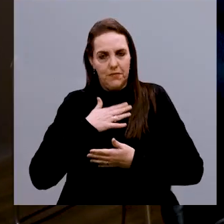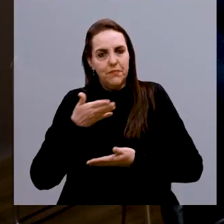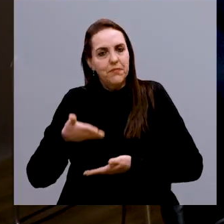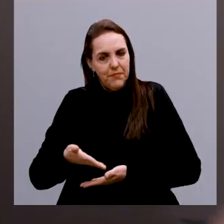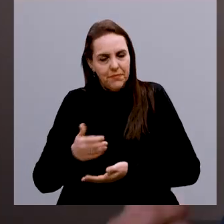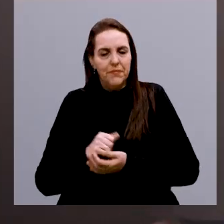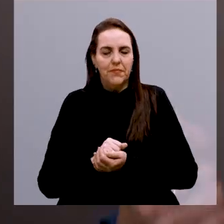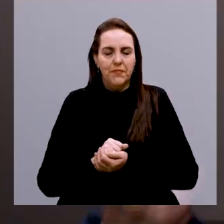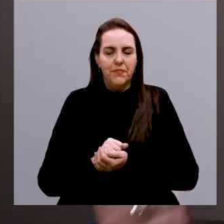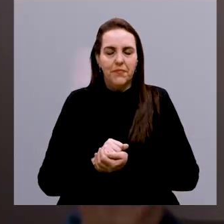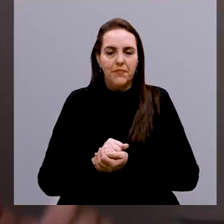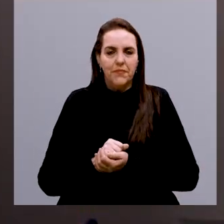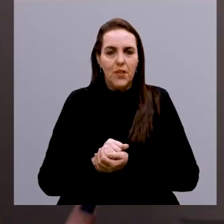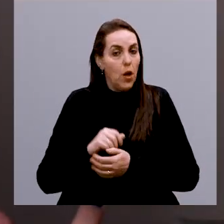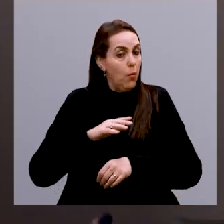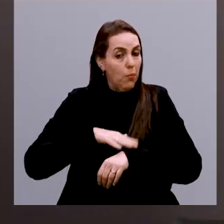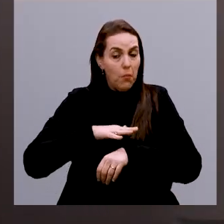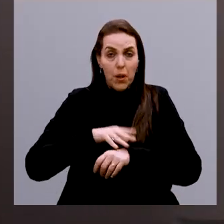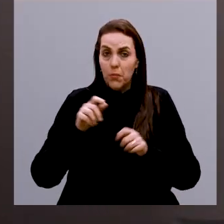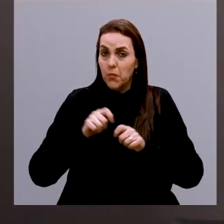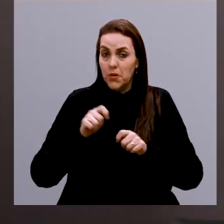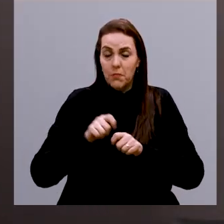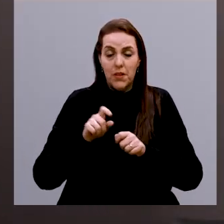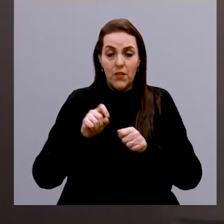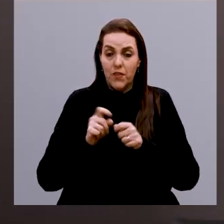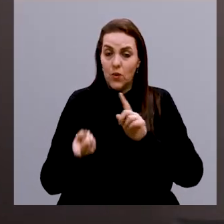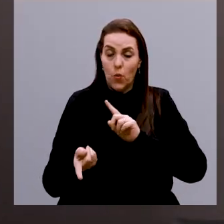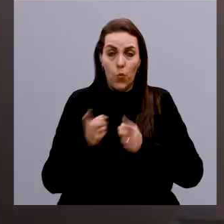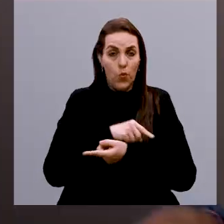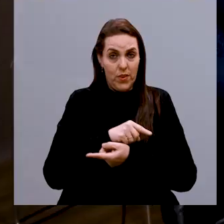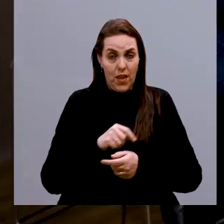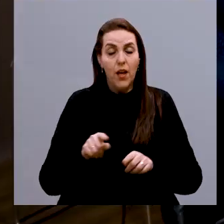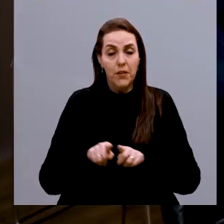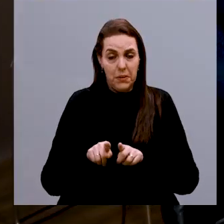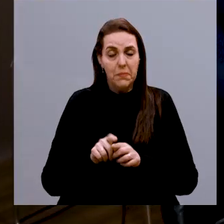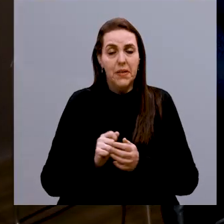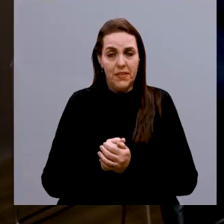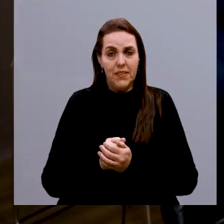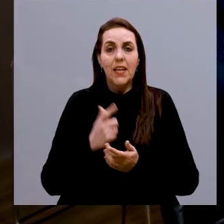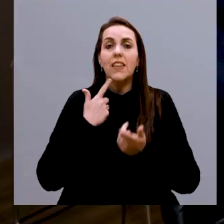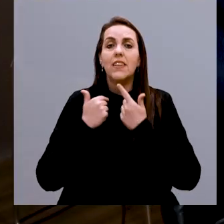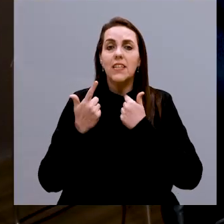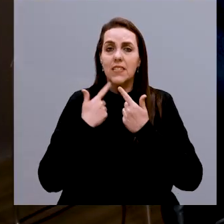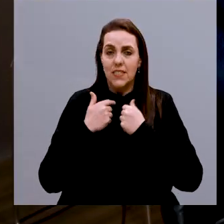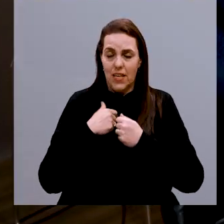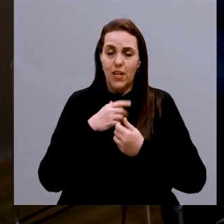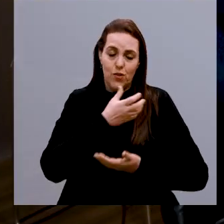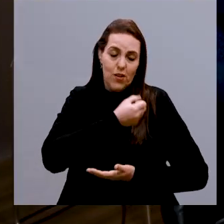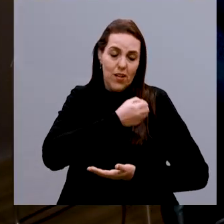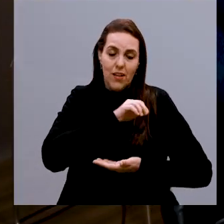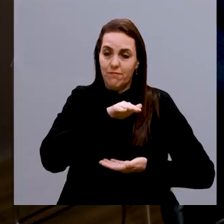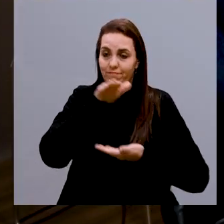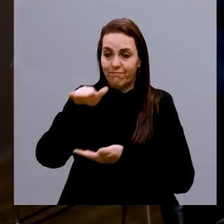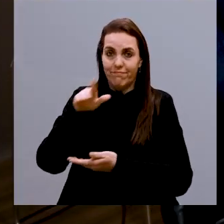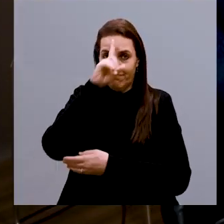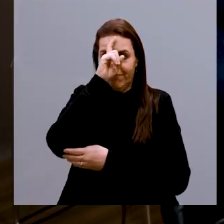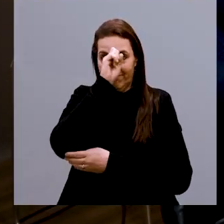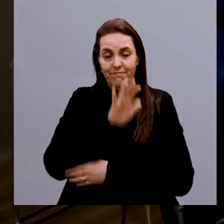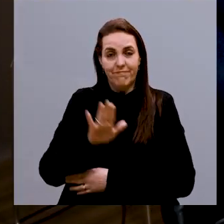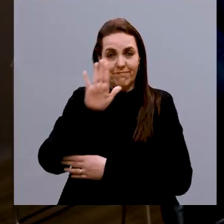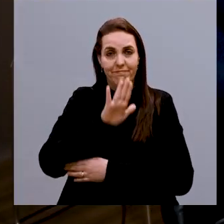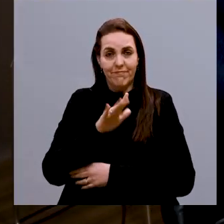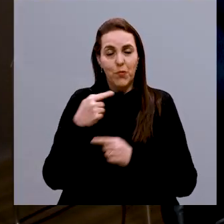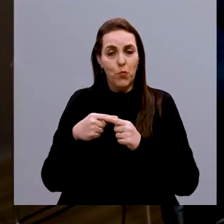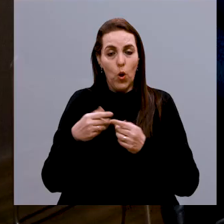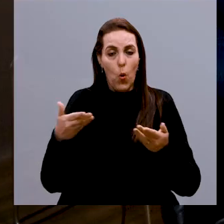aqui, para que em algum momento a gente possa fazer o inverso também. E eu sei que esse também é o desejo do Banco de Leite aqui do Hospital Geral,